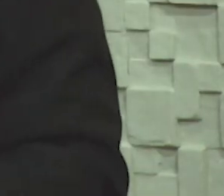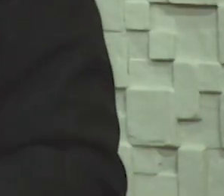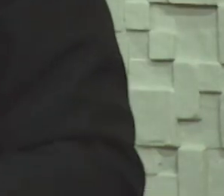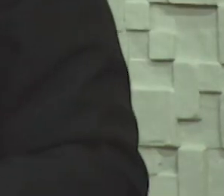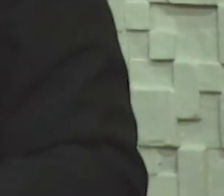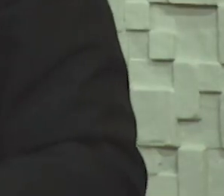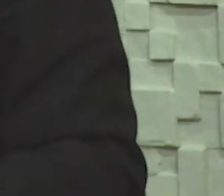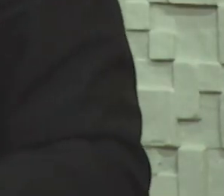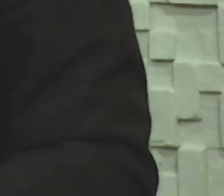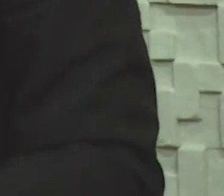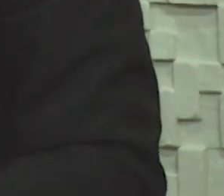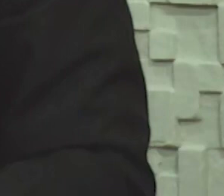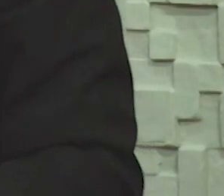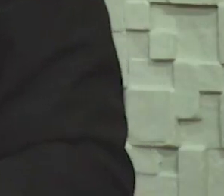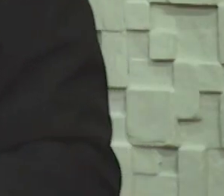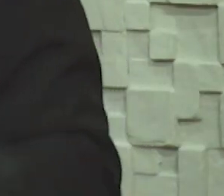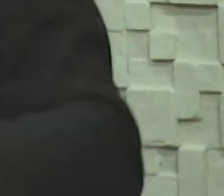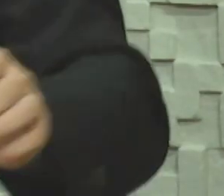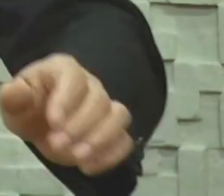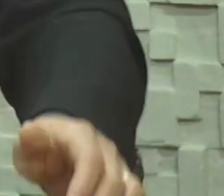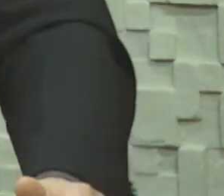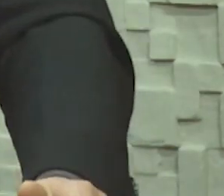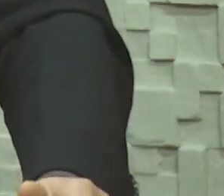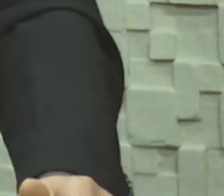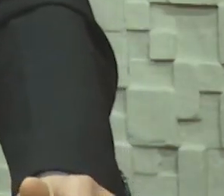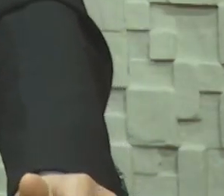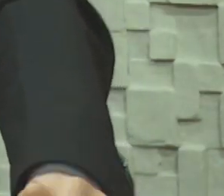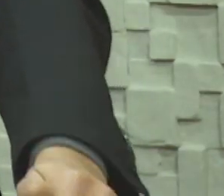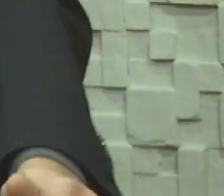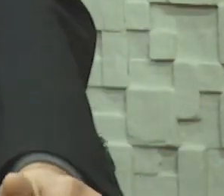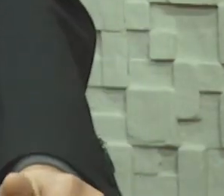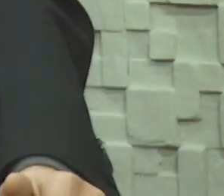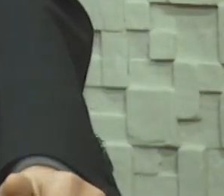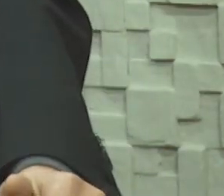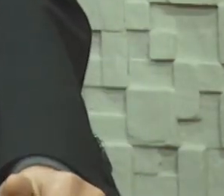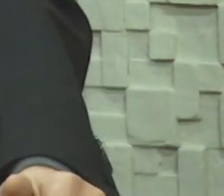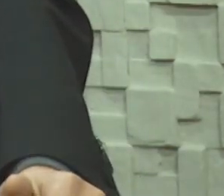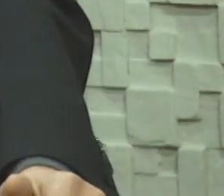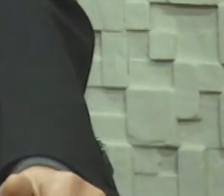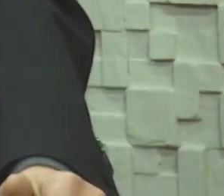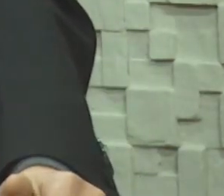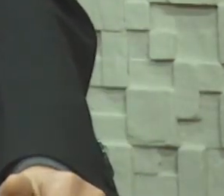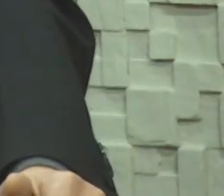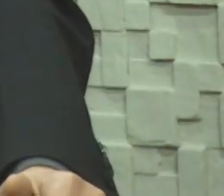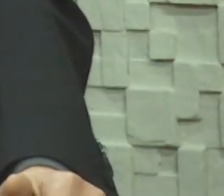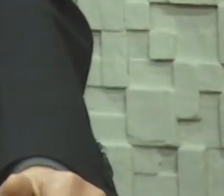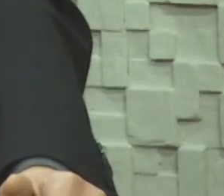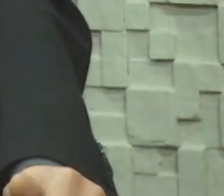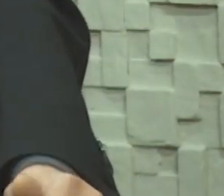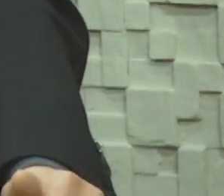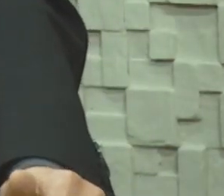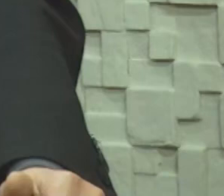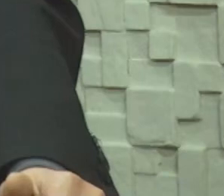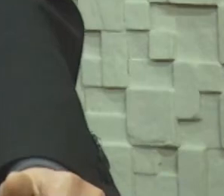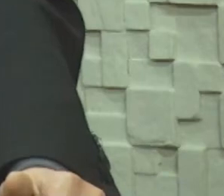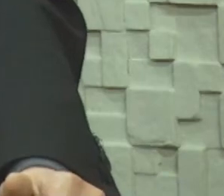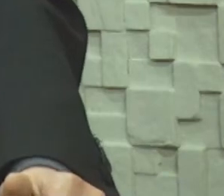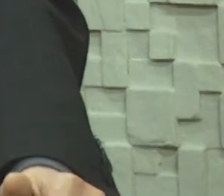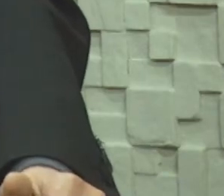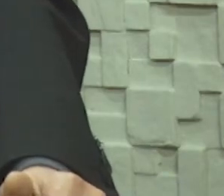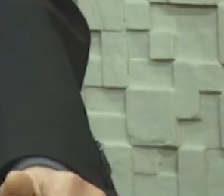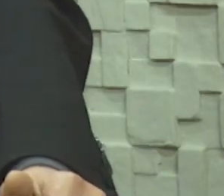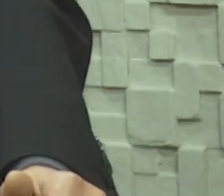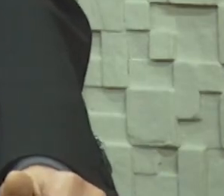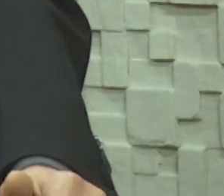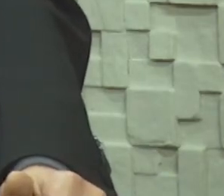heróis que sobrevivem né e a esta anomalia né na hora da sua